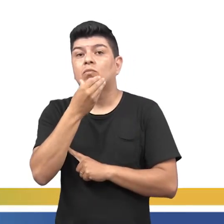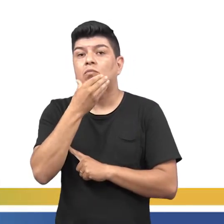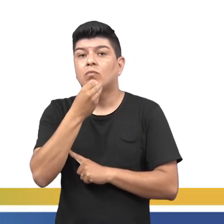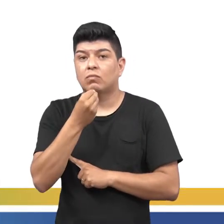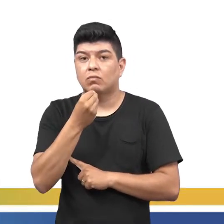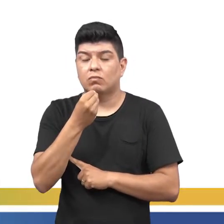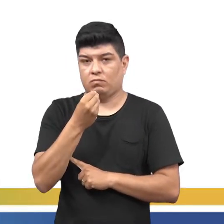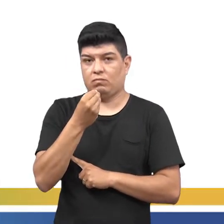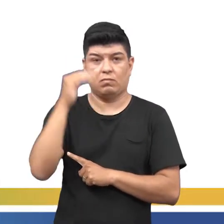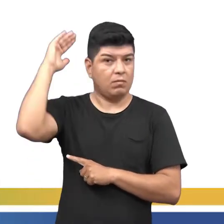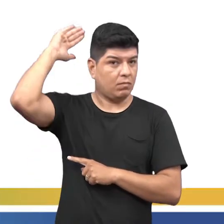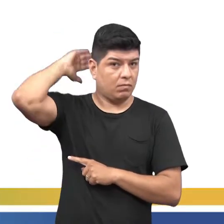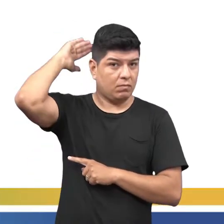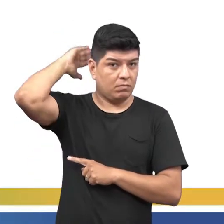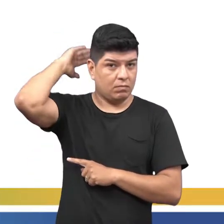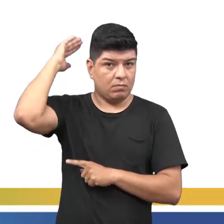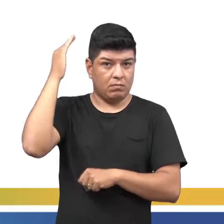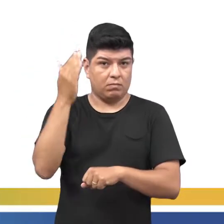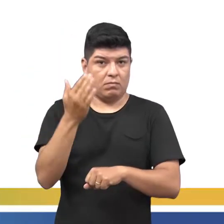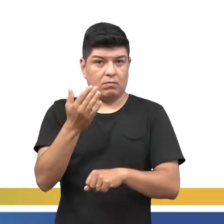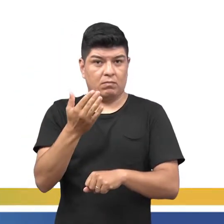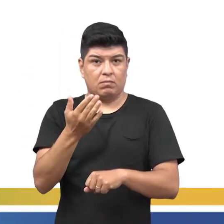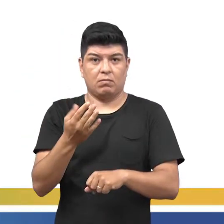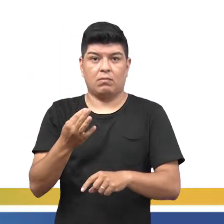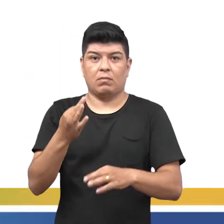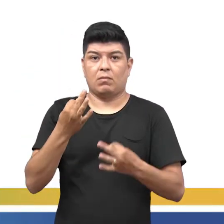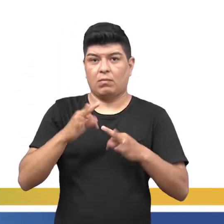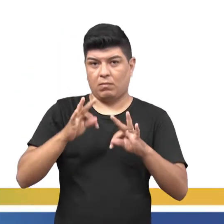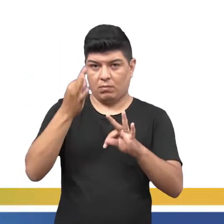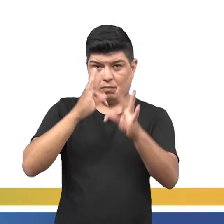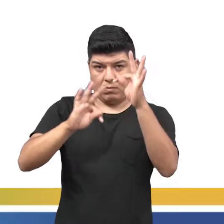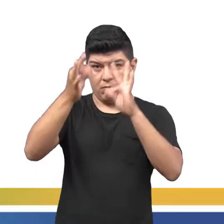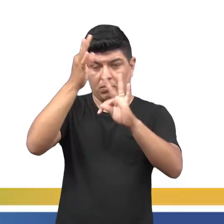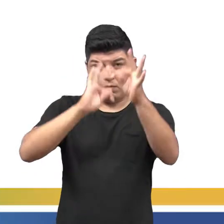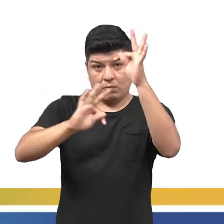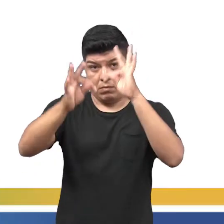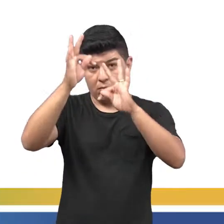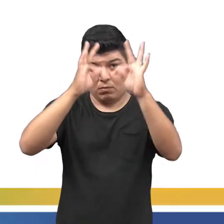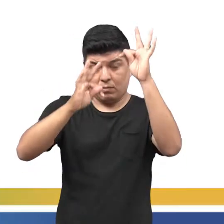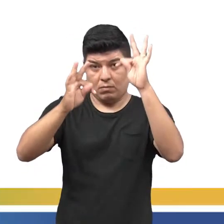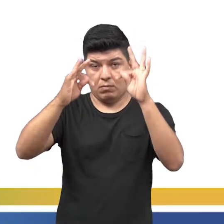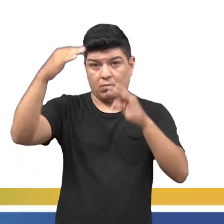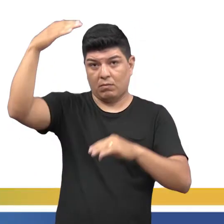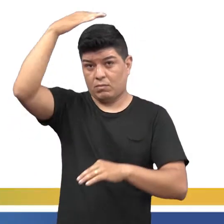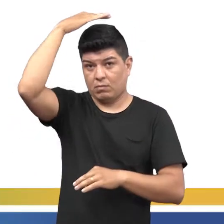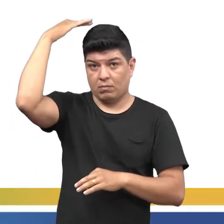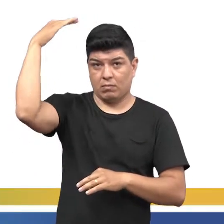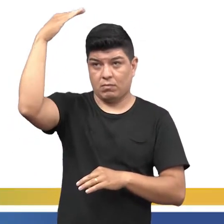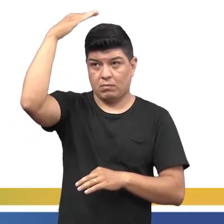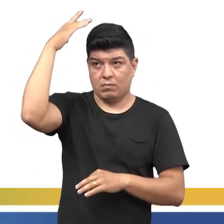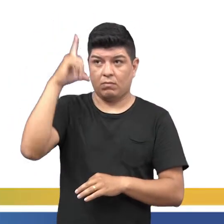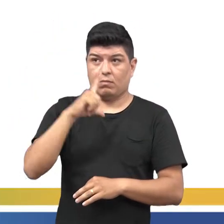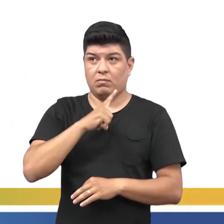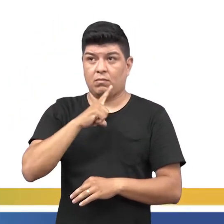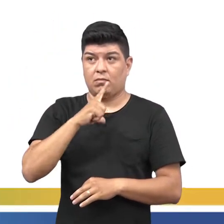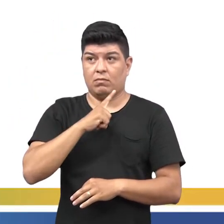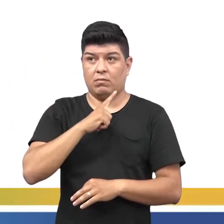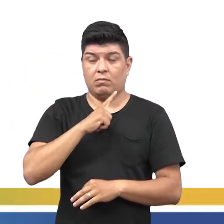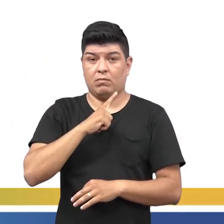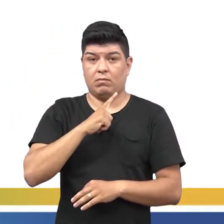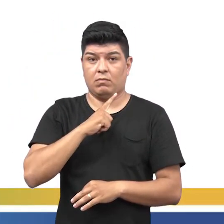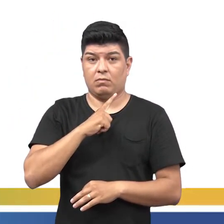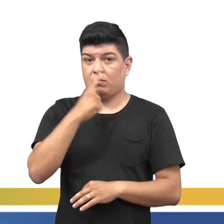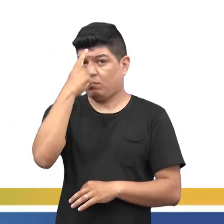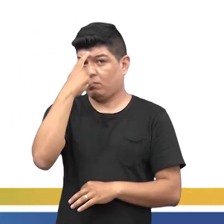está com uma coisa aparentemente tecnológica acima da cabeça, nós temos